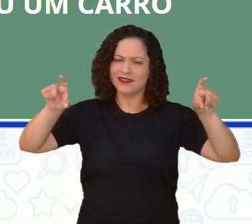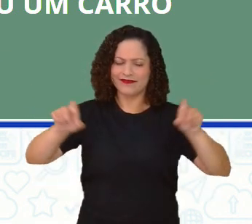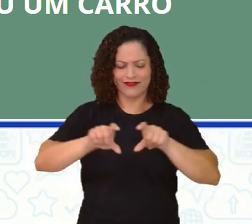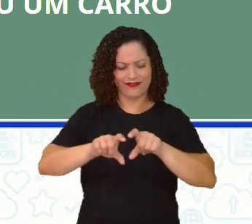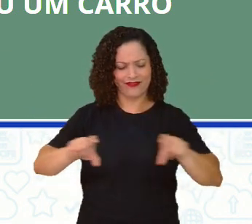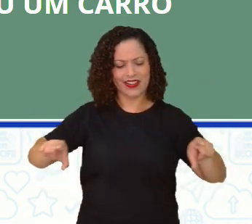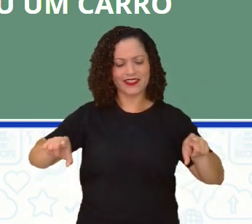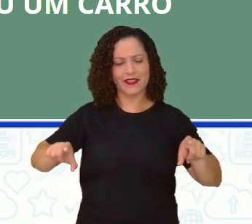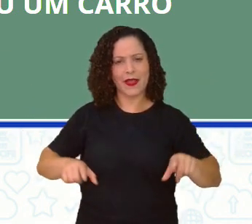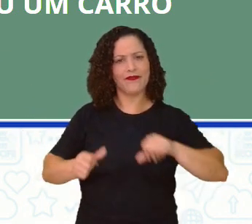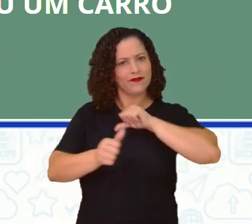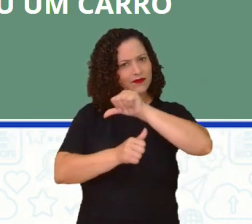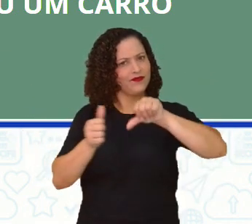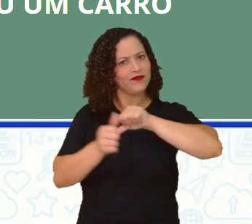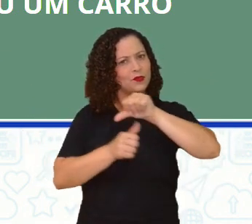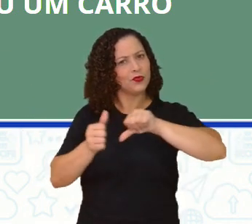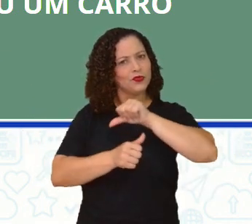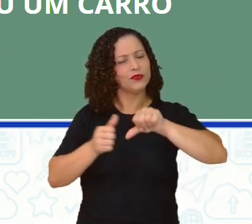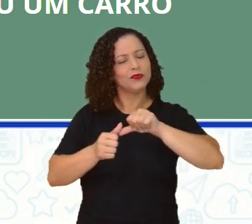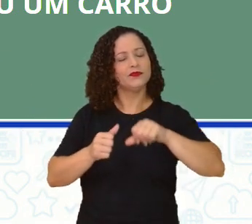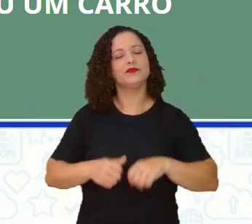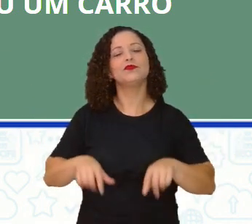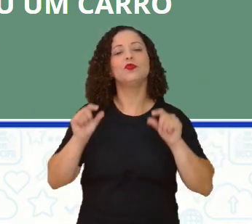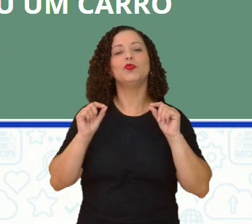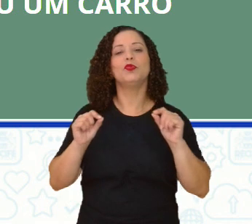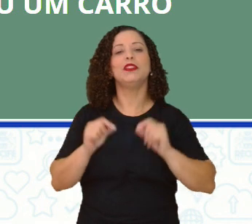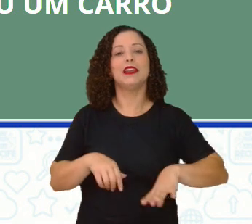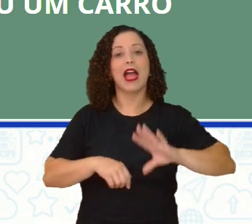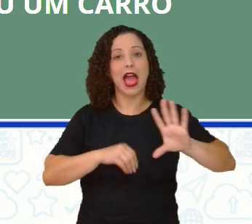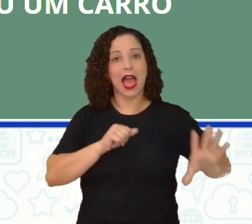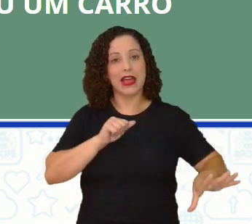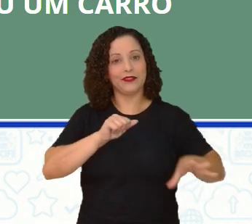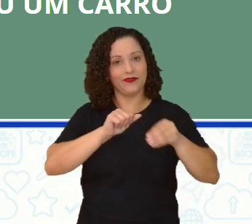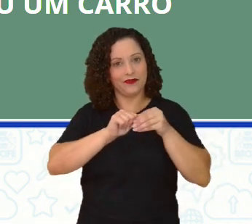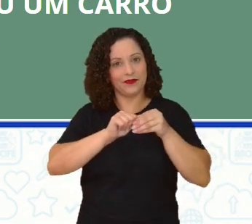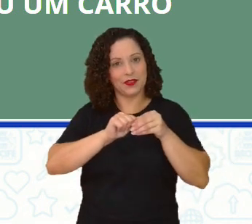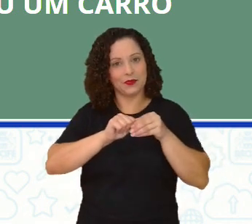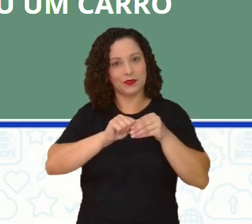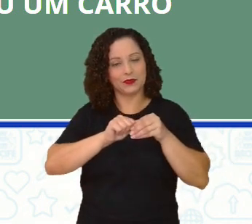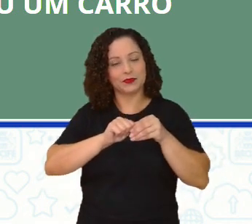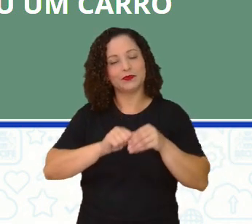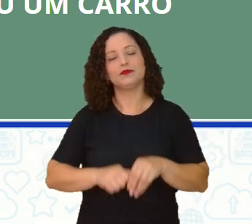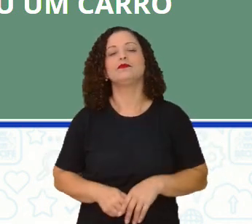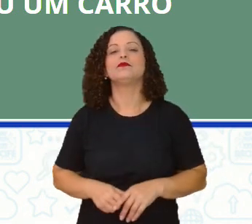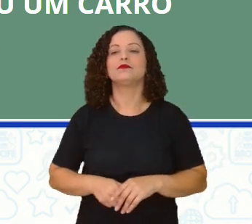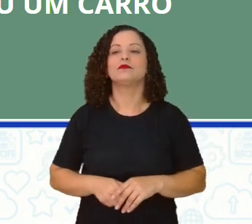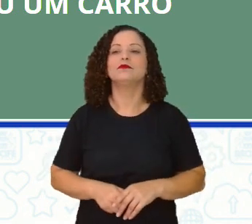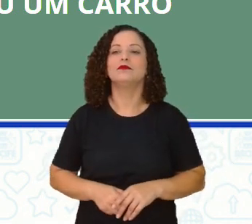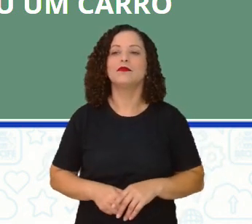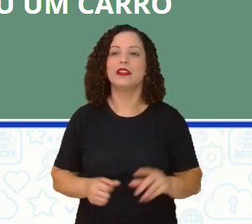veio para o início? E aí, na terceira oração aqui, nós temos, né?